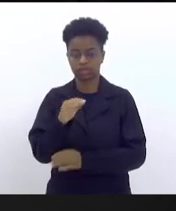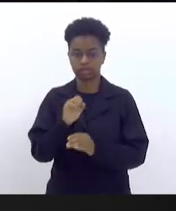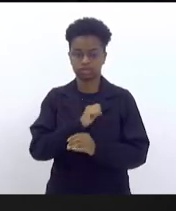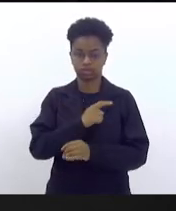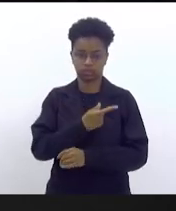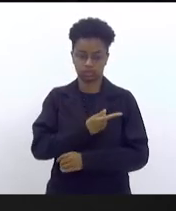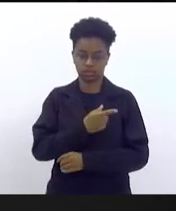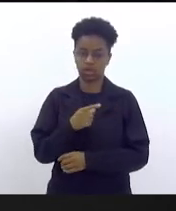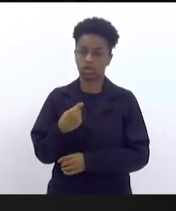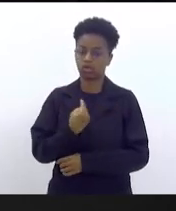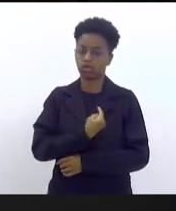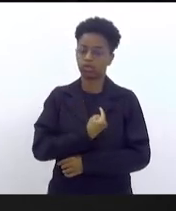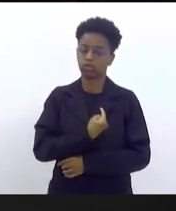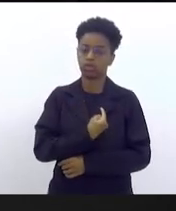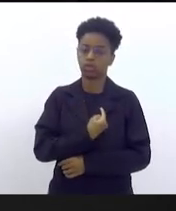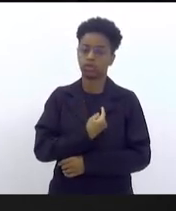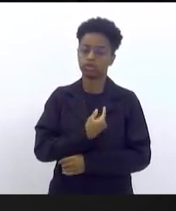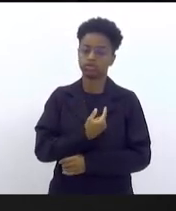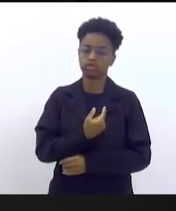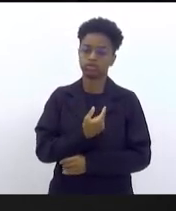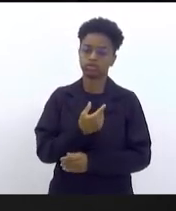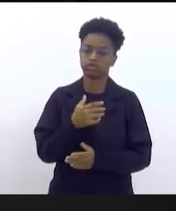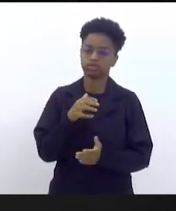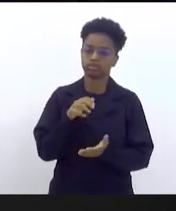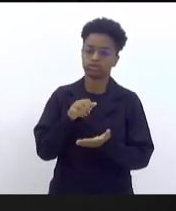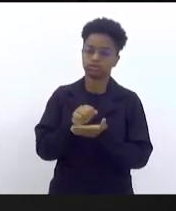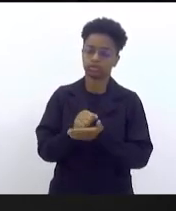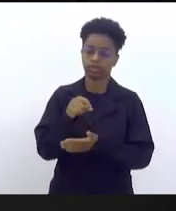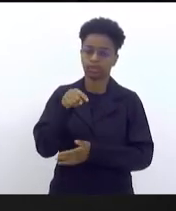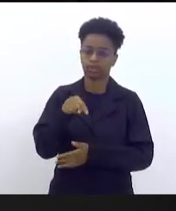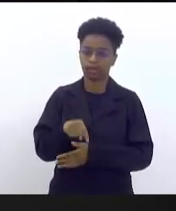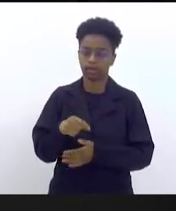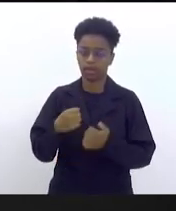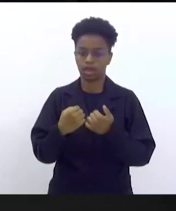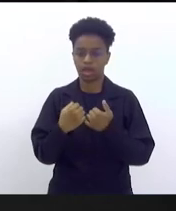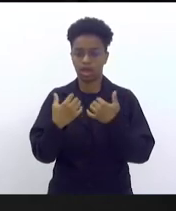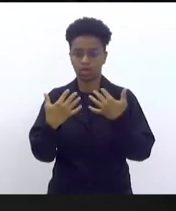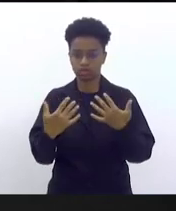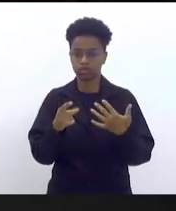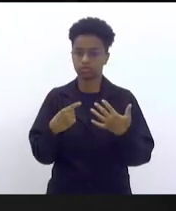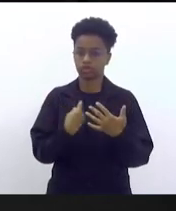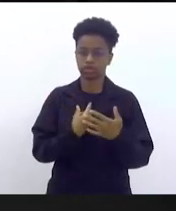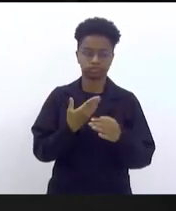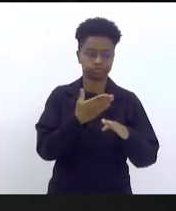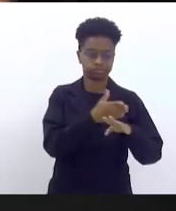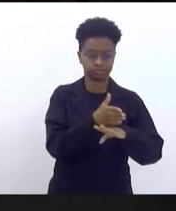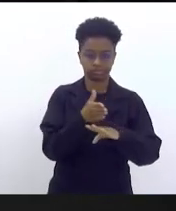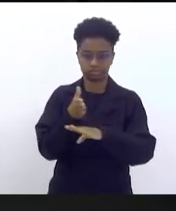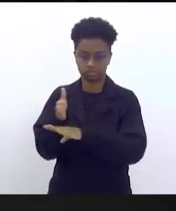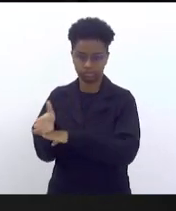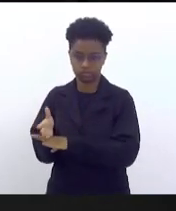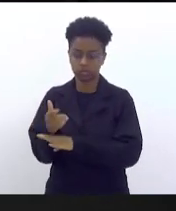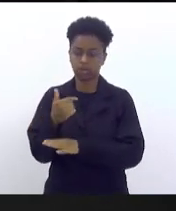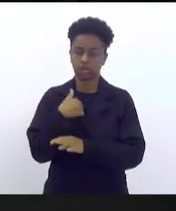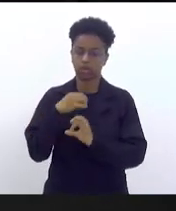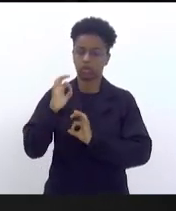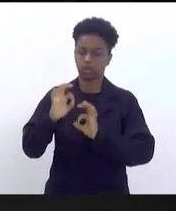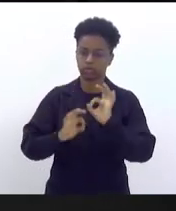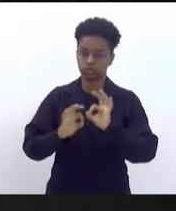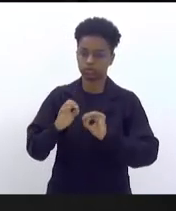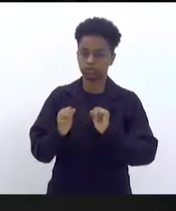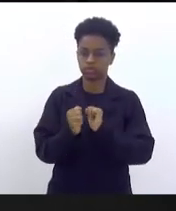aqui a notificação desta audiência nos municípios estalei deliberando com a